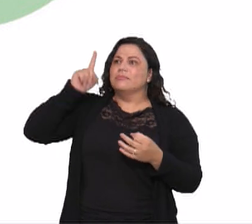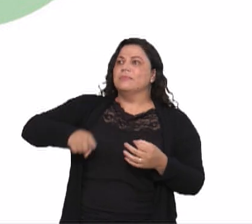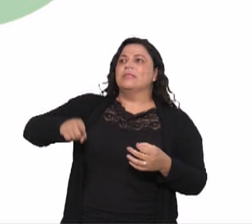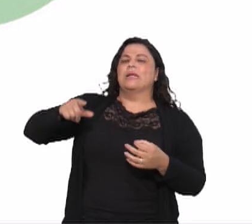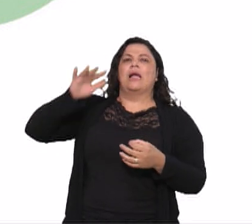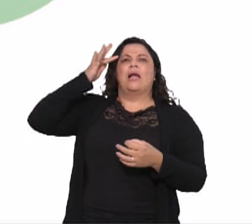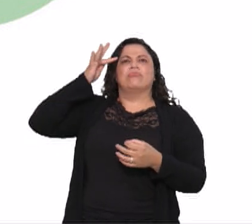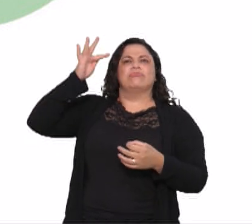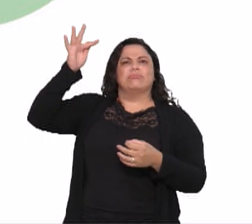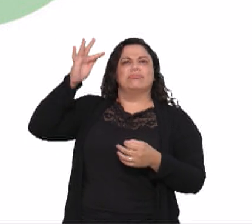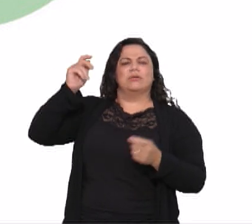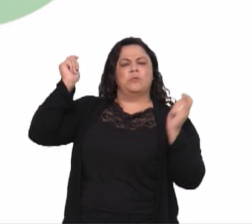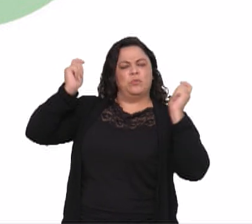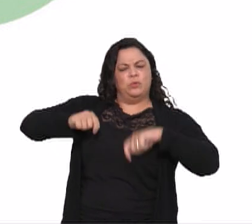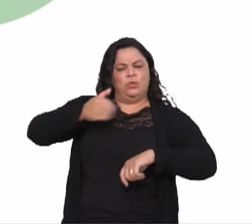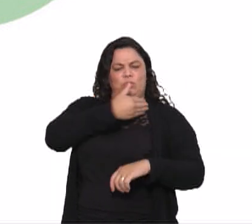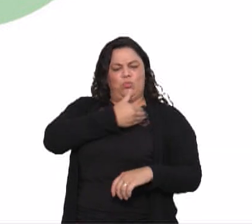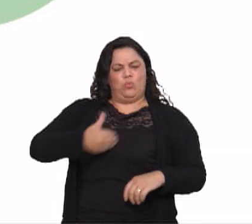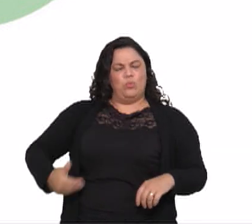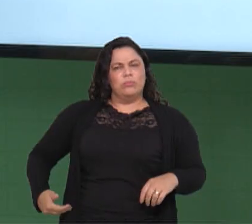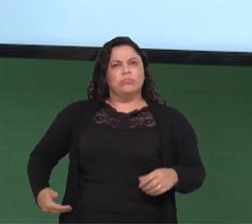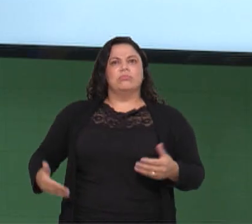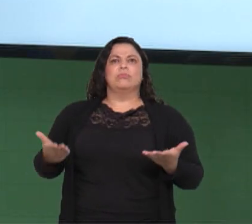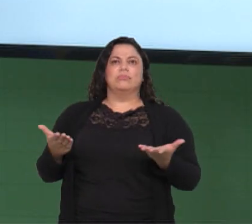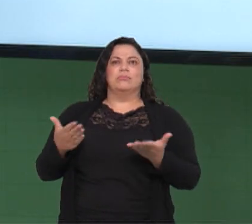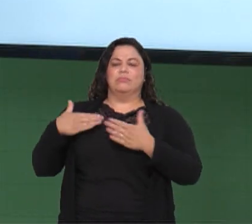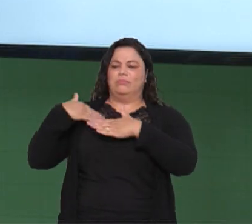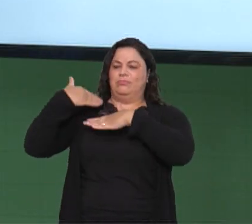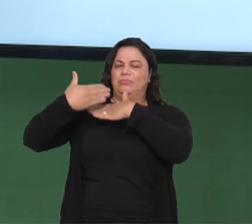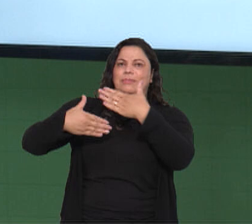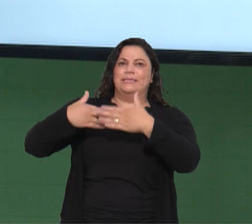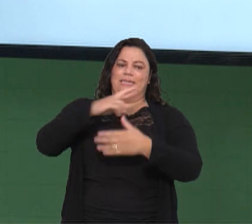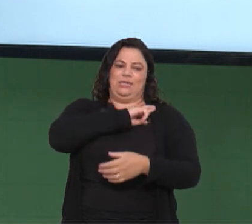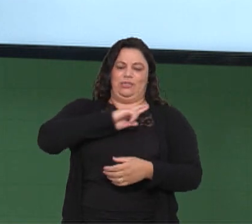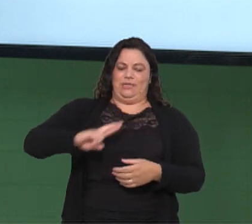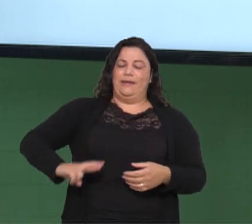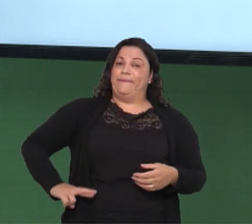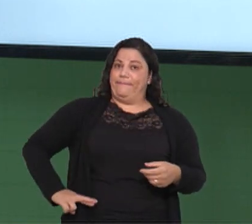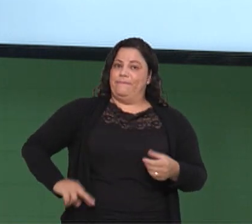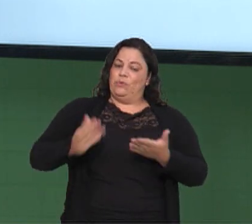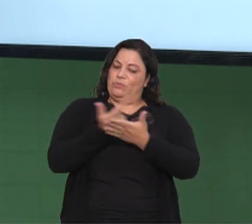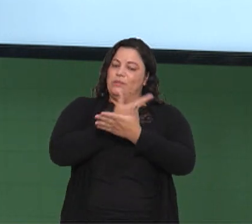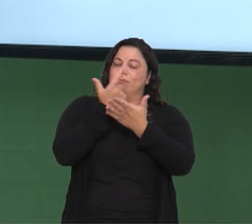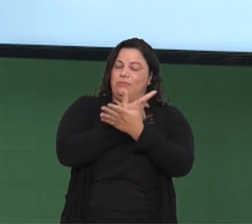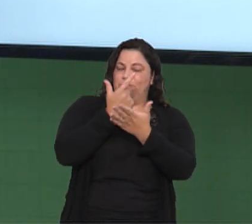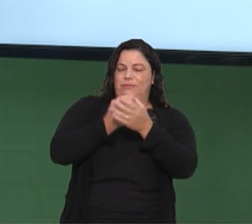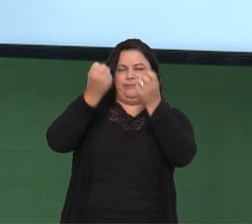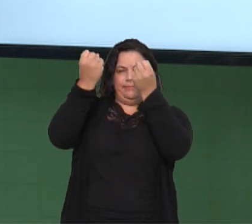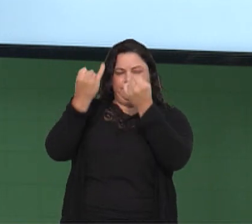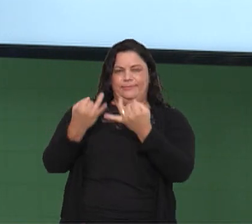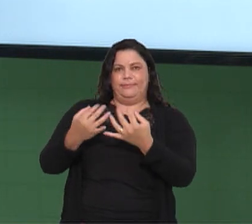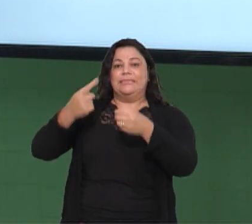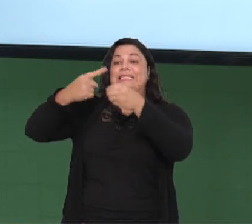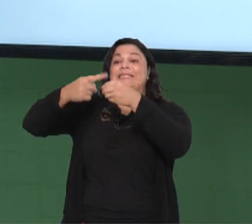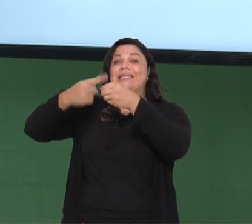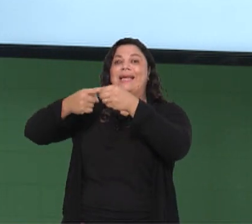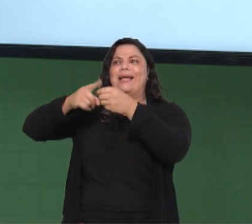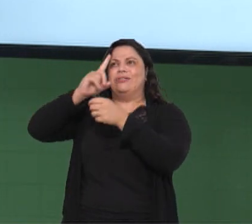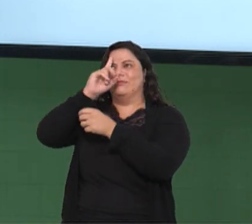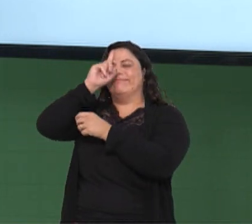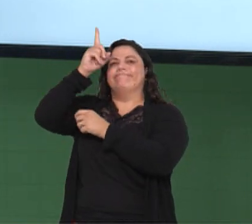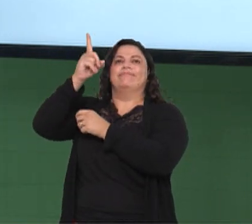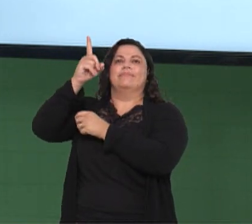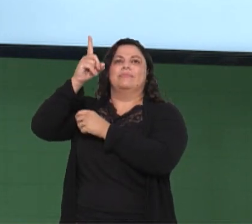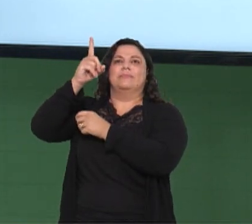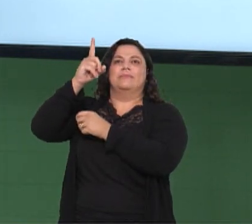deveriam ser os governantes. Há uma passagem na República em que Platão diz, né, que a cidade ideal só irá existir quando os reis